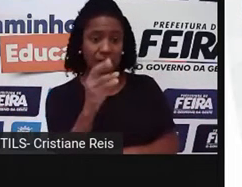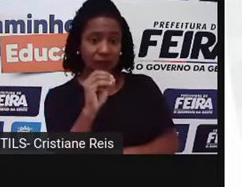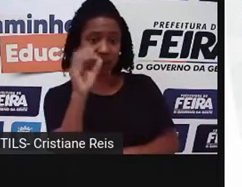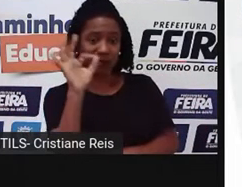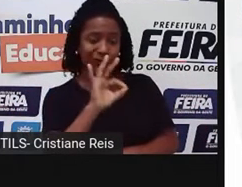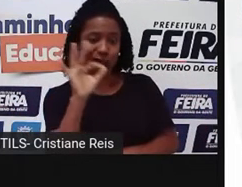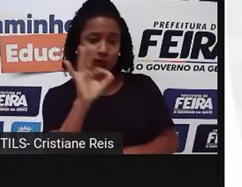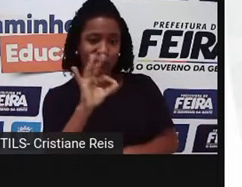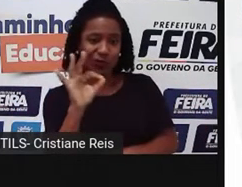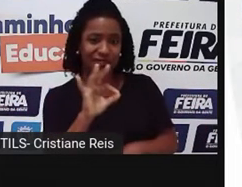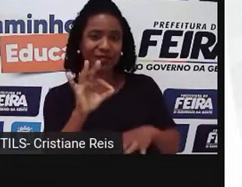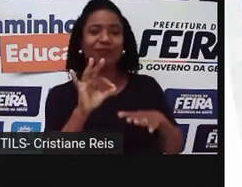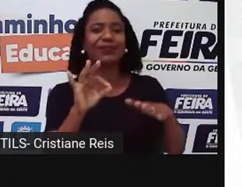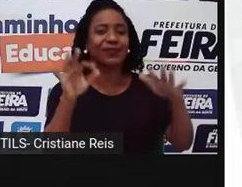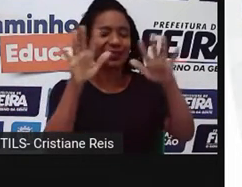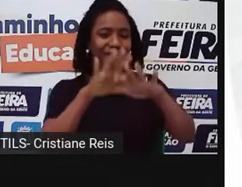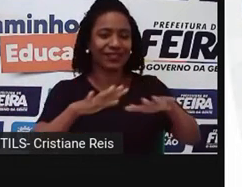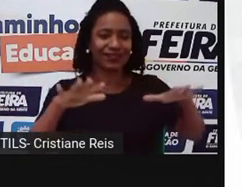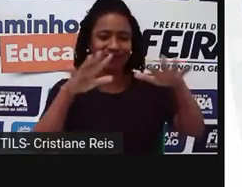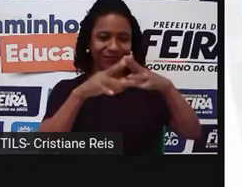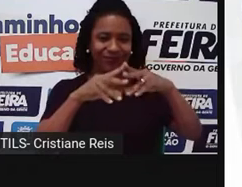do planeta